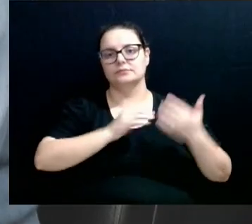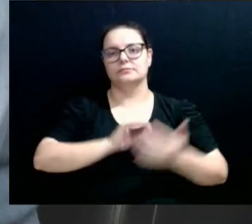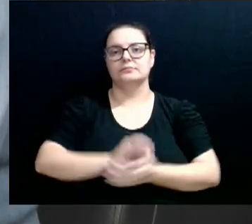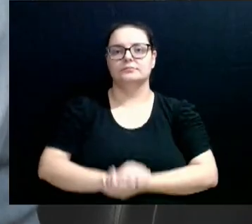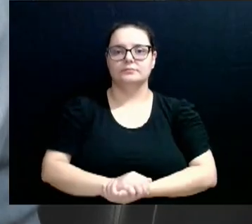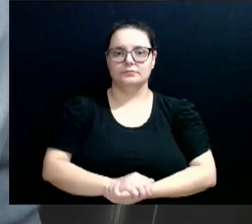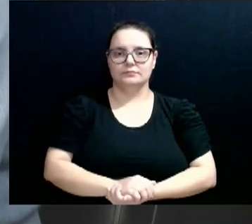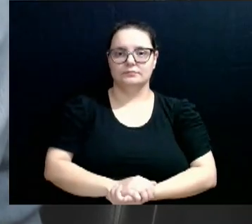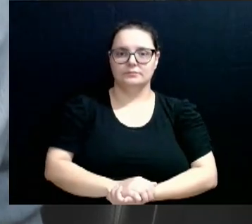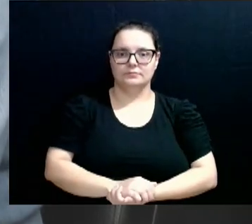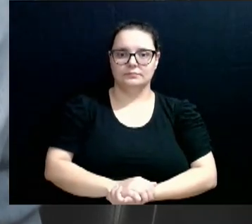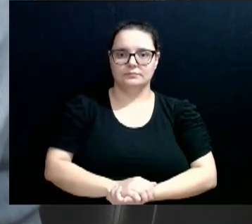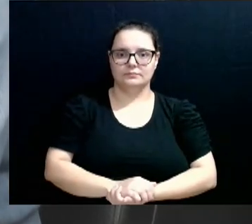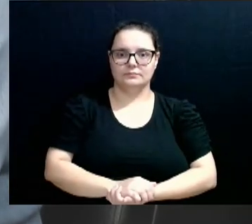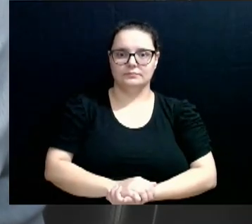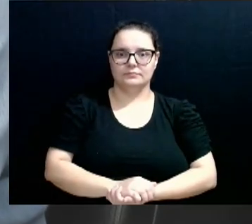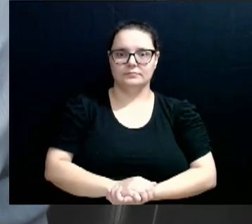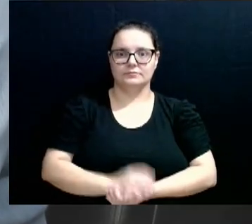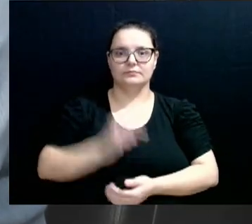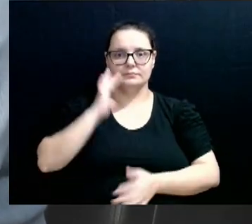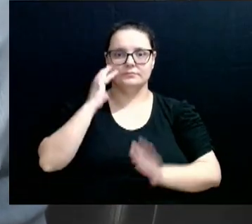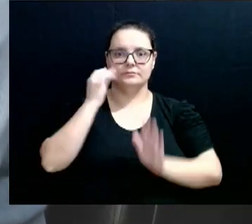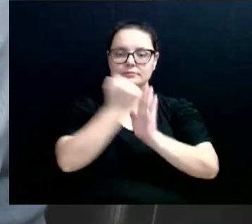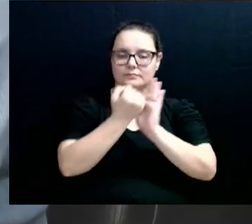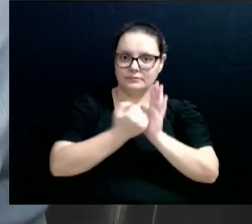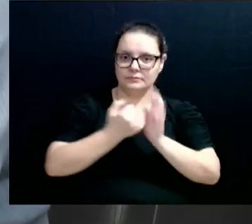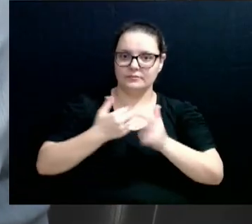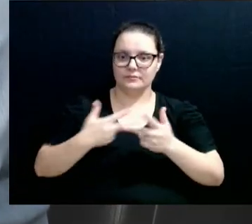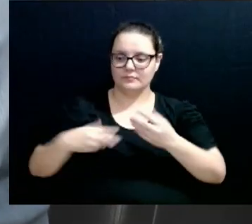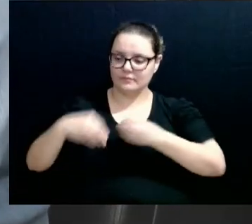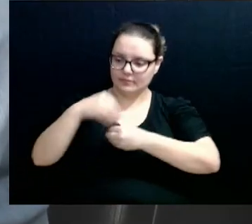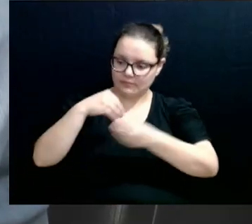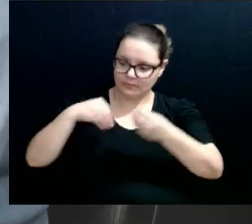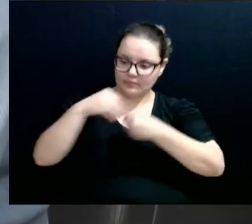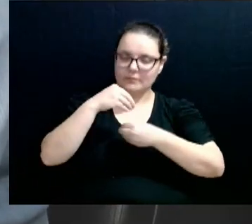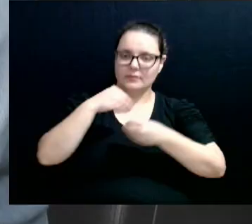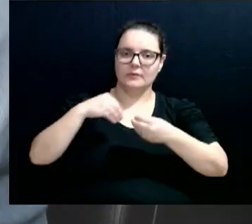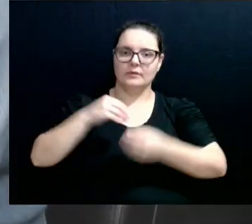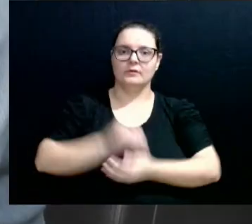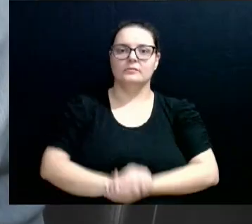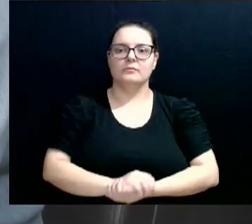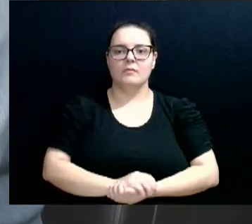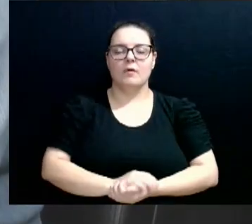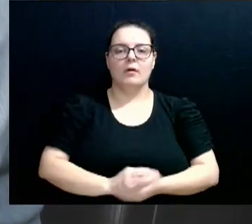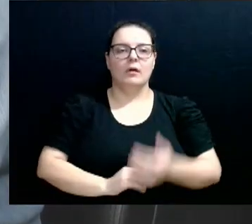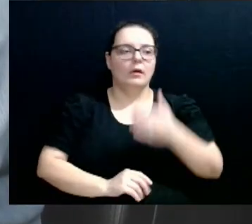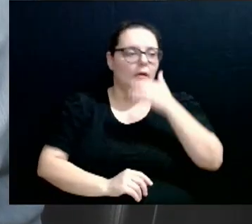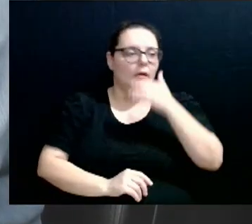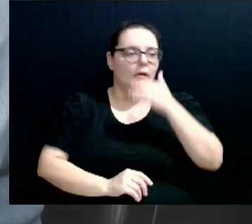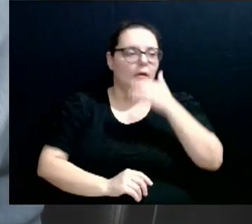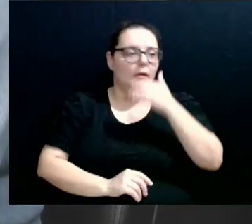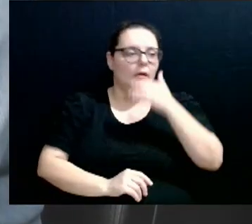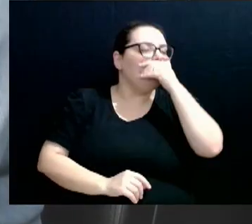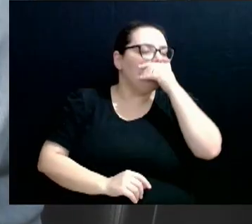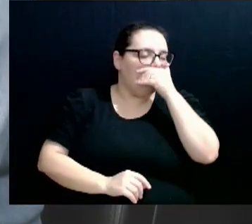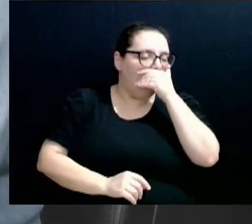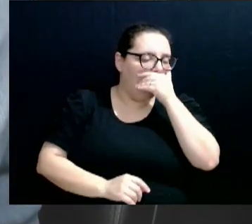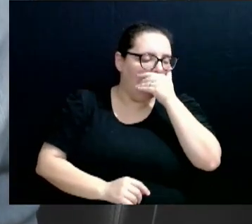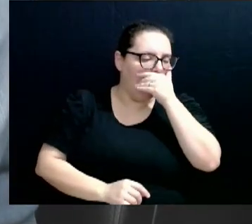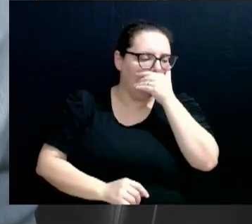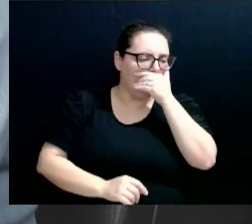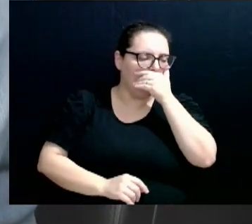que acho que simboliza um pouco essa coisa da miscigenação que a gente vive no Brasil, né? A minha